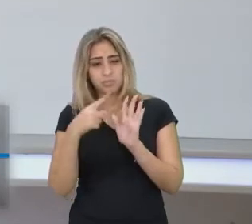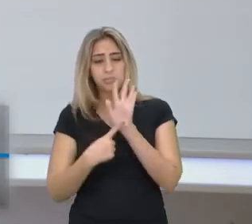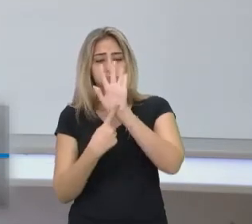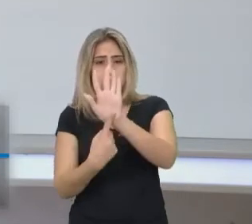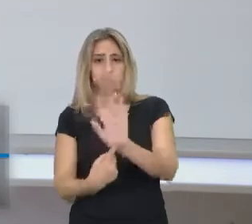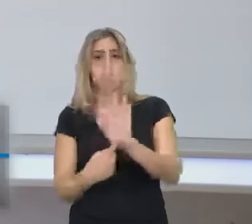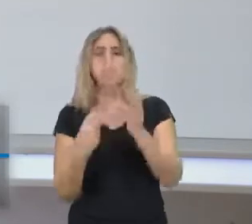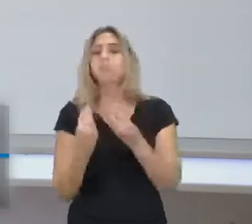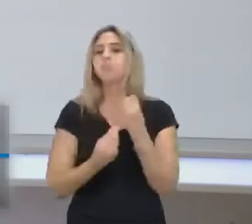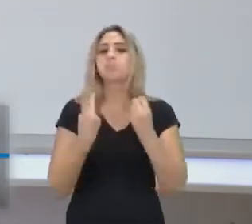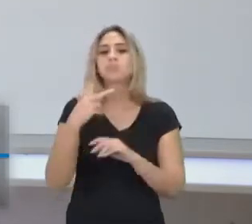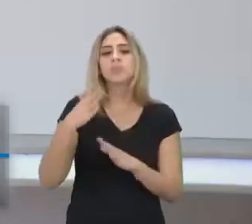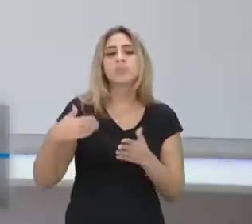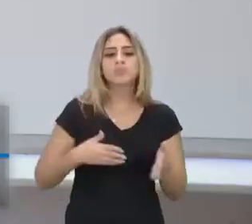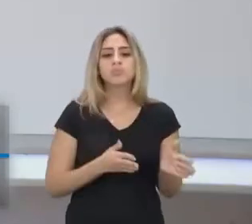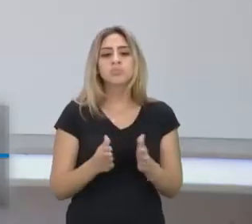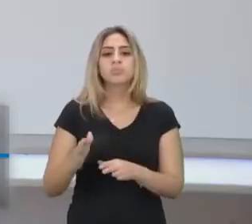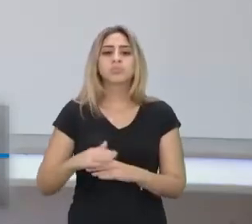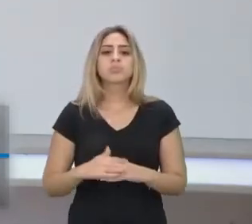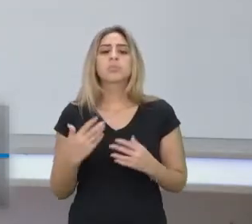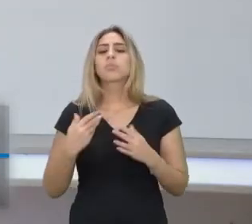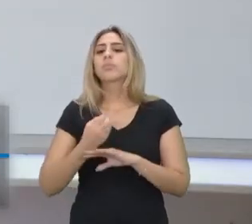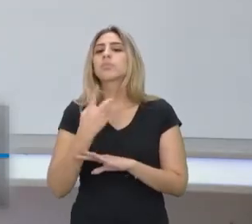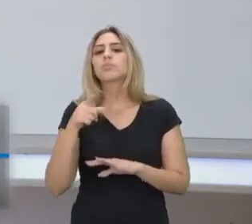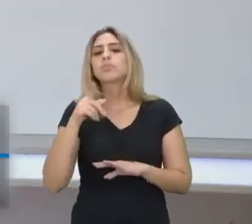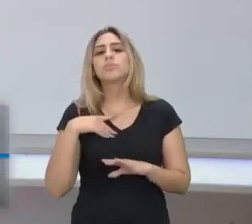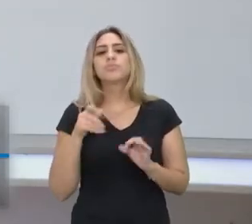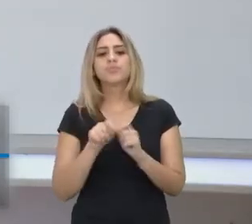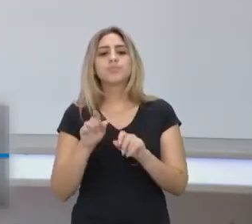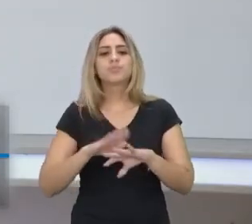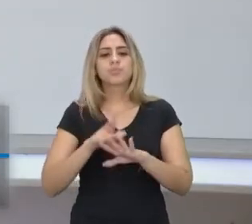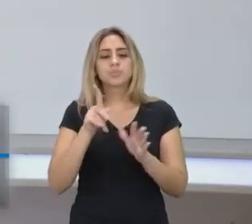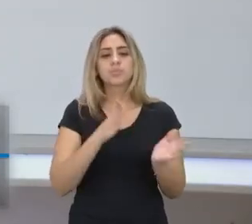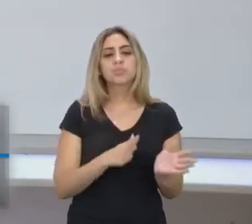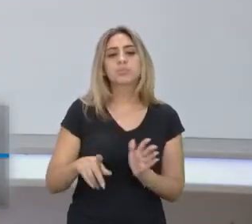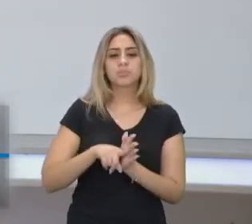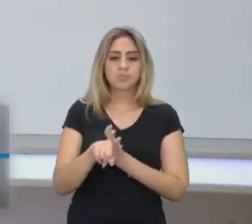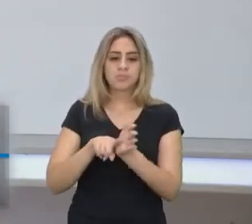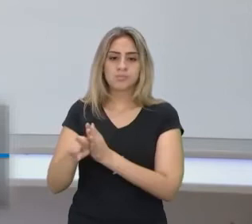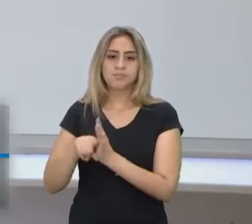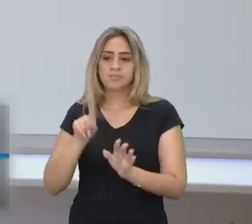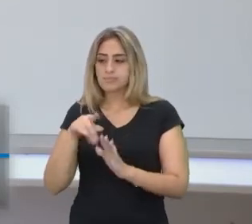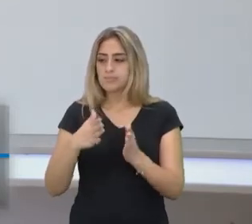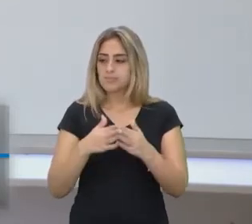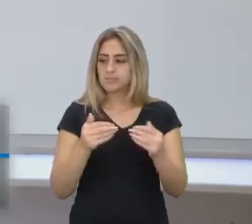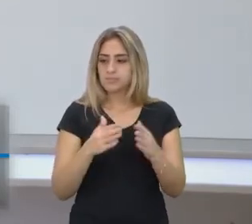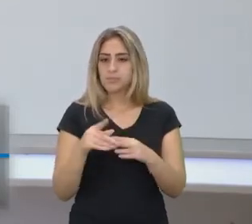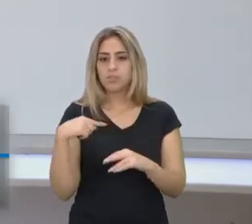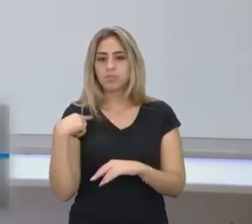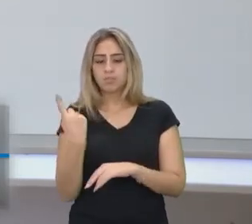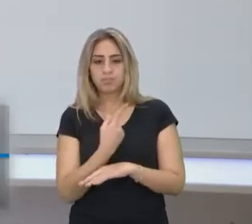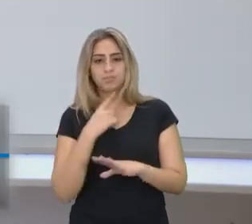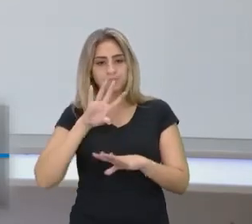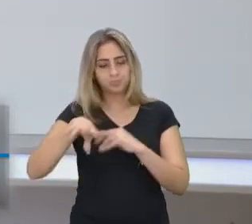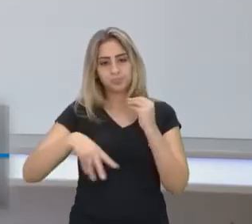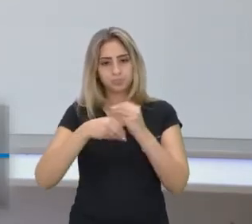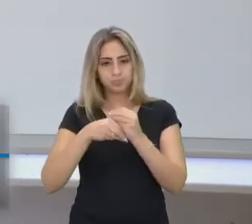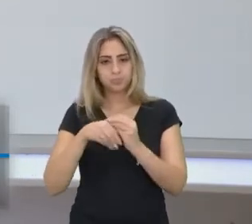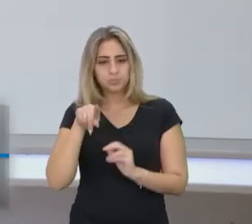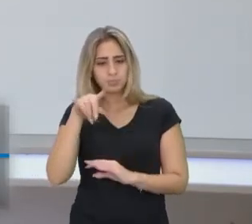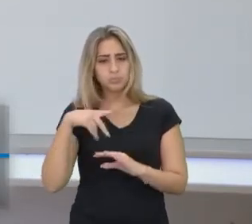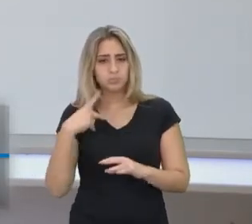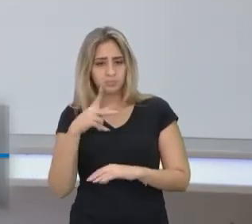mostrar como foi o seu percurso, como você fez esse processo investigativo, que é o que pede esse nosso componente. O